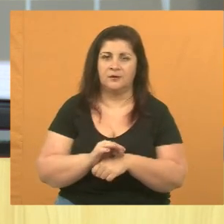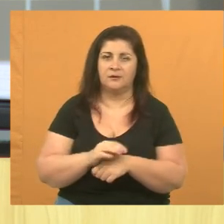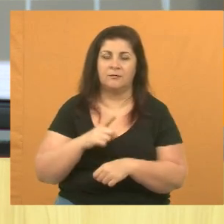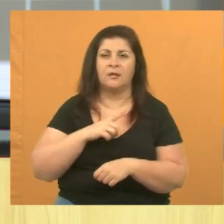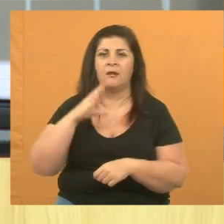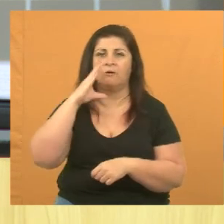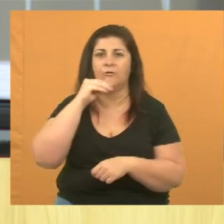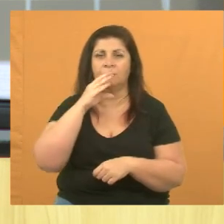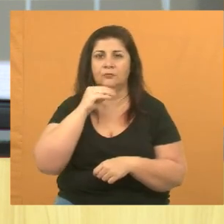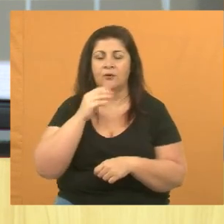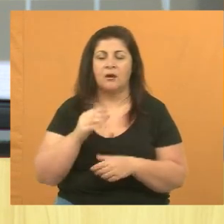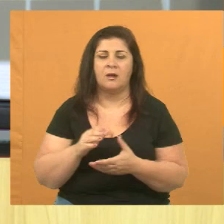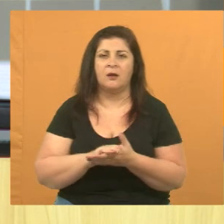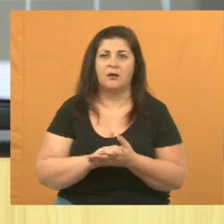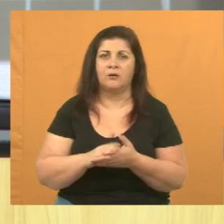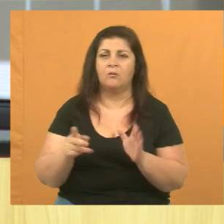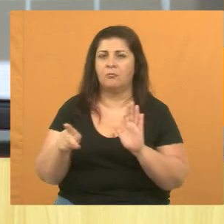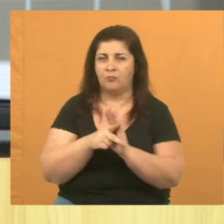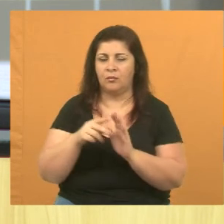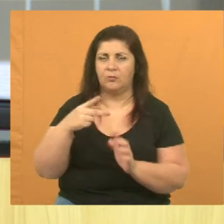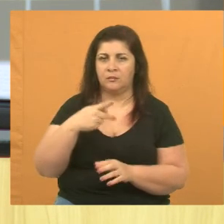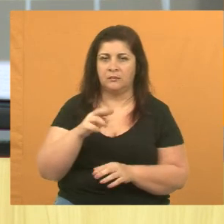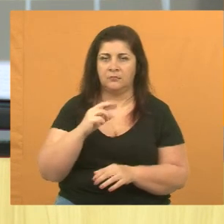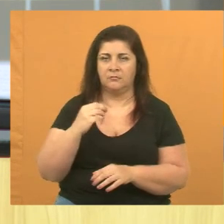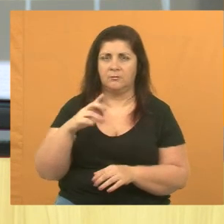funcionários lotados na Fundação Prolar de Jacareí,